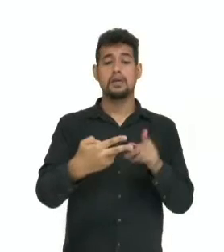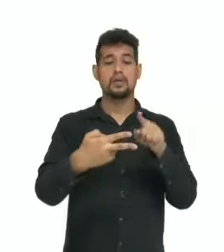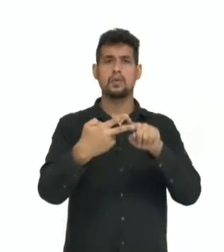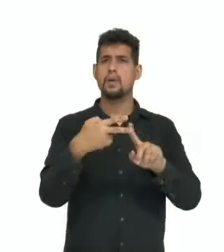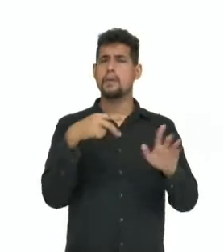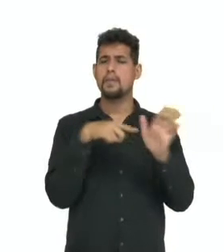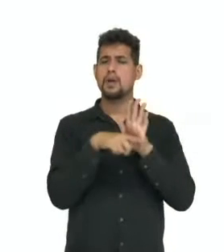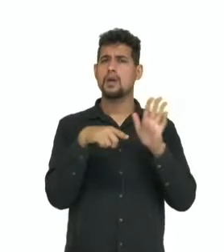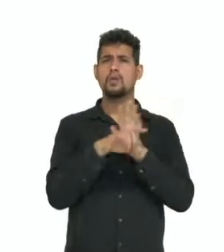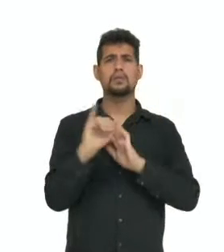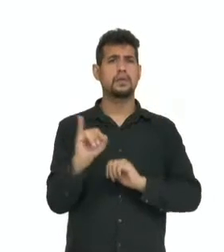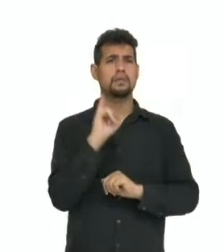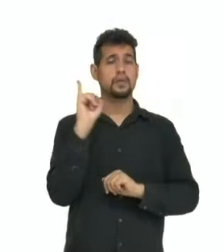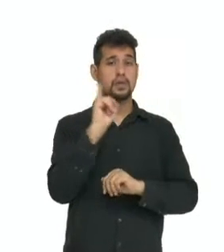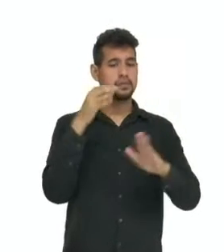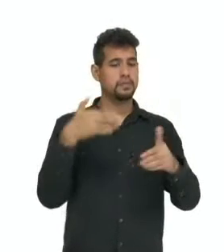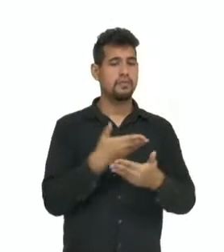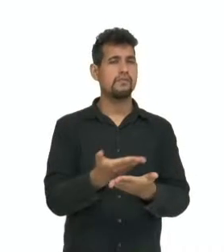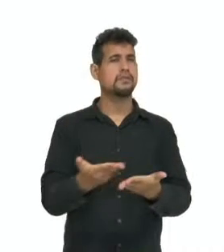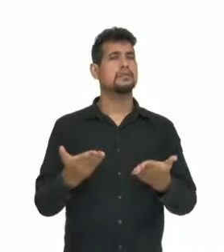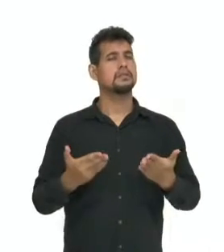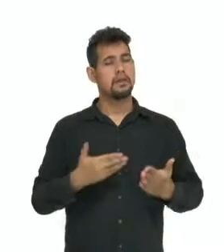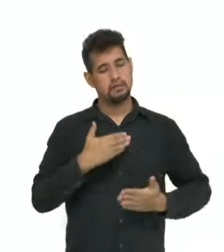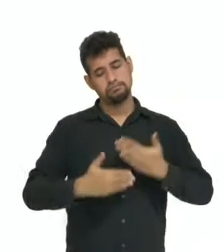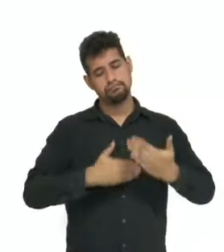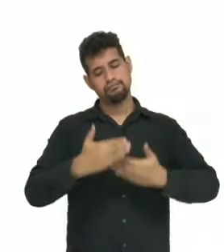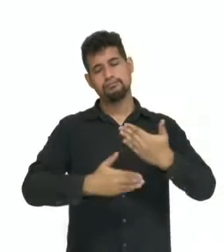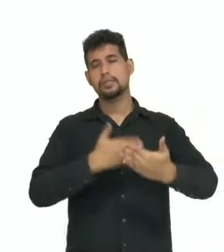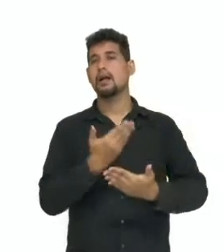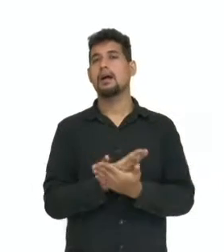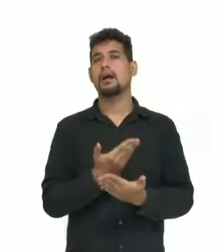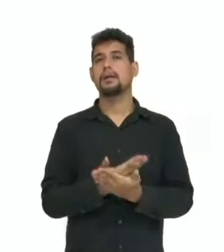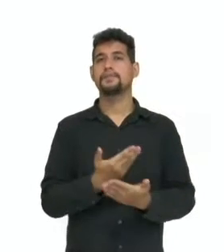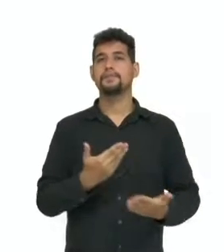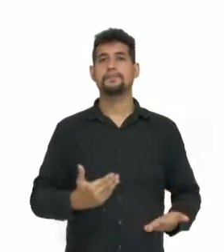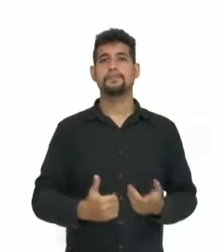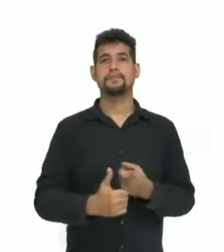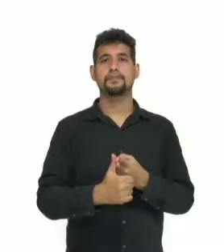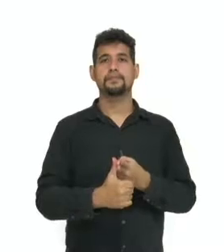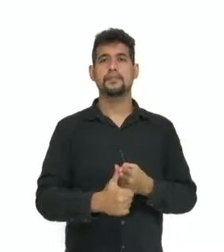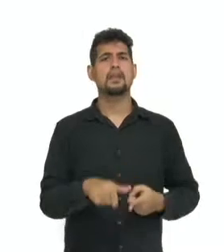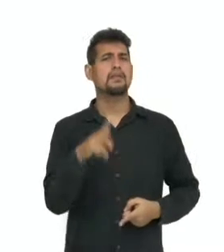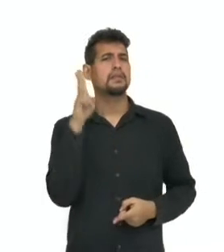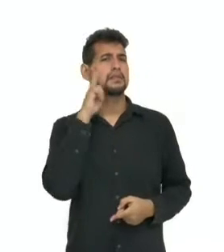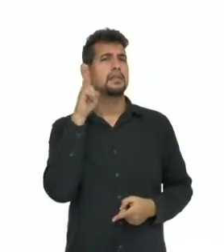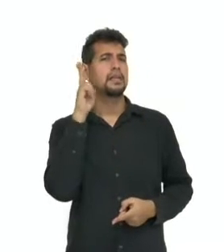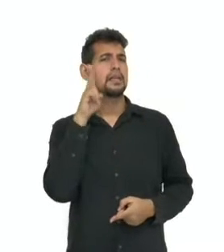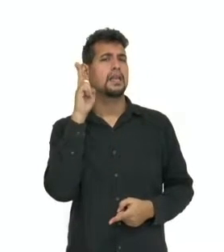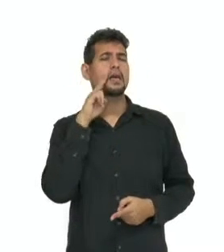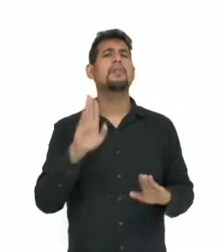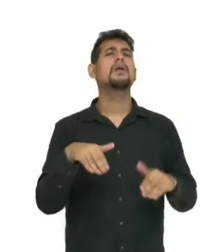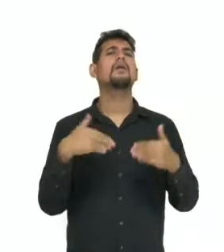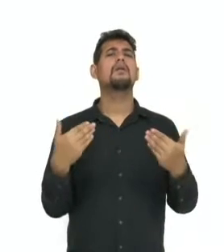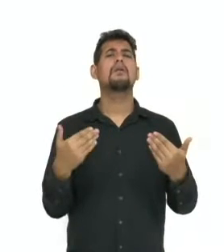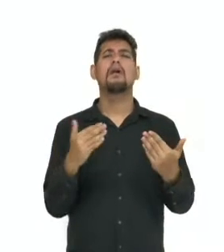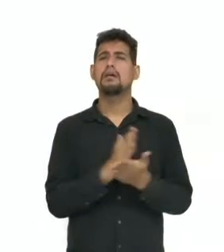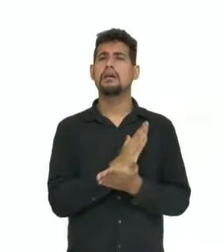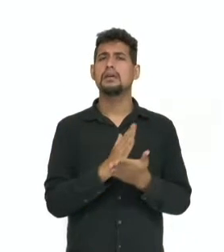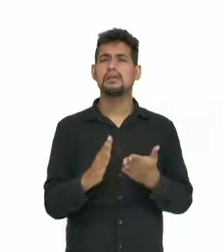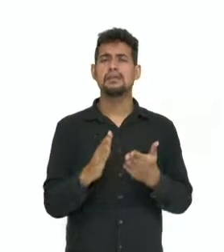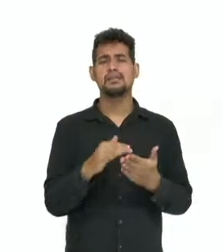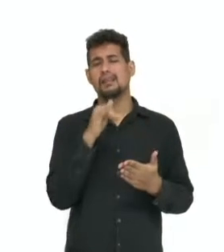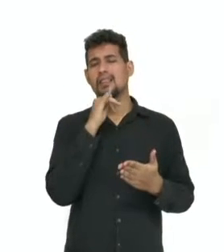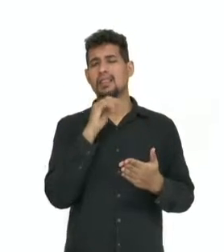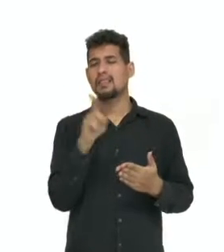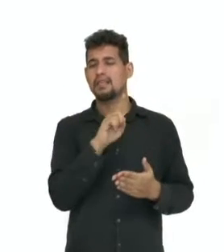questões básicas para você ir entrando no clima da aula. Primeiro, você lembra quais foram as restrições